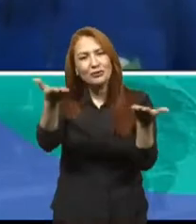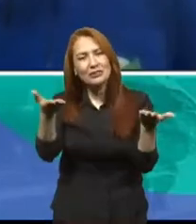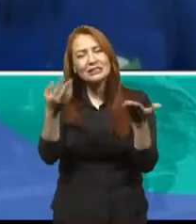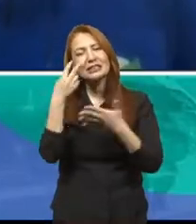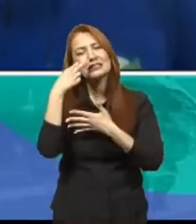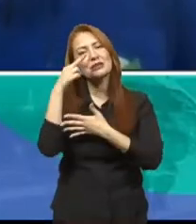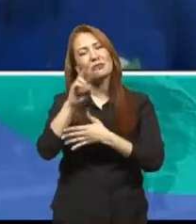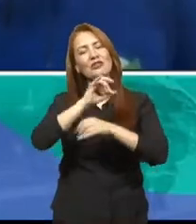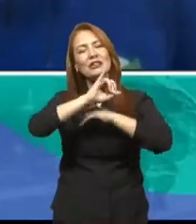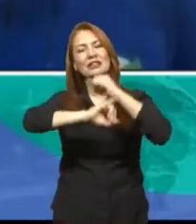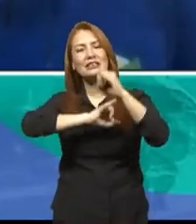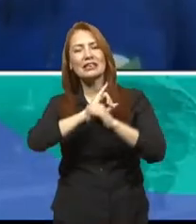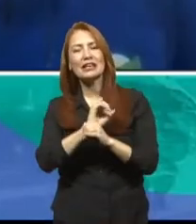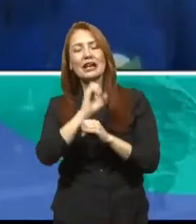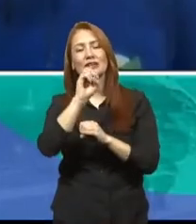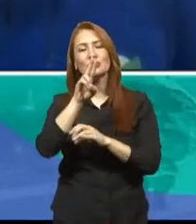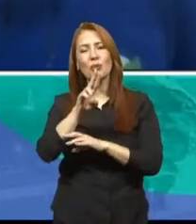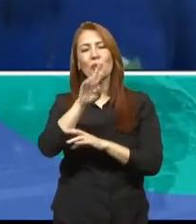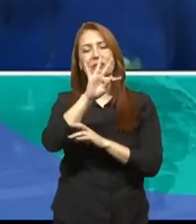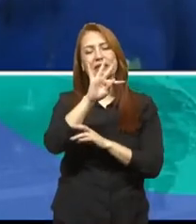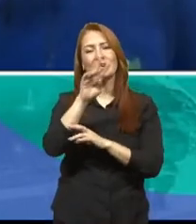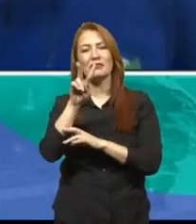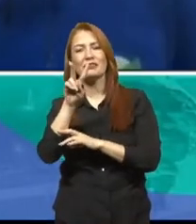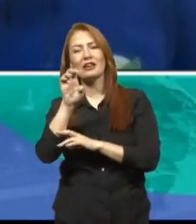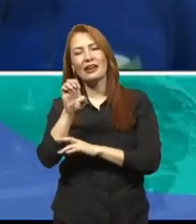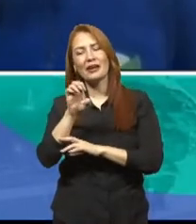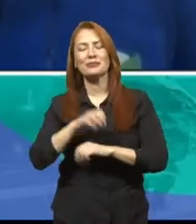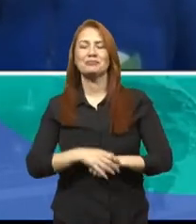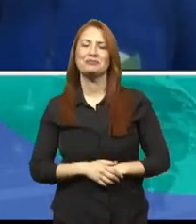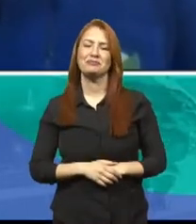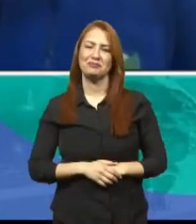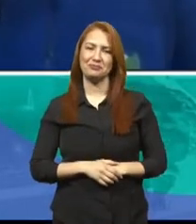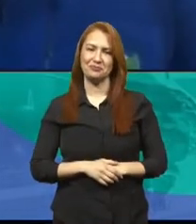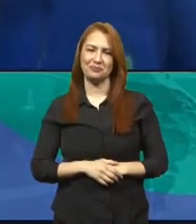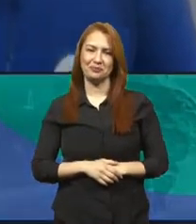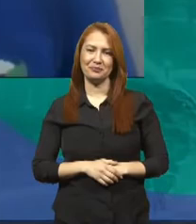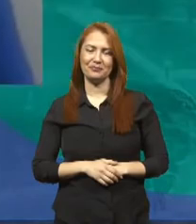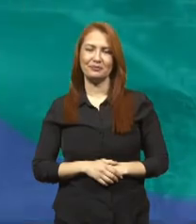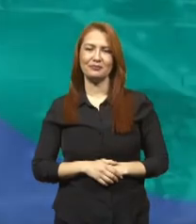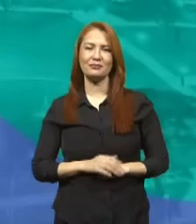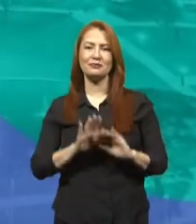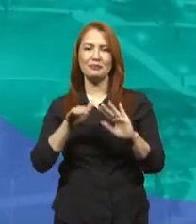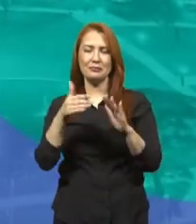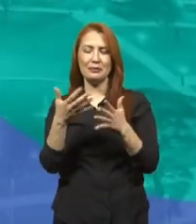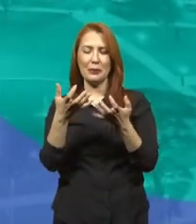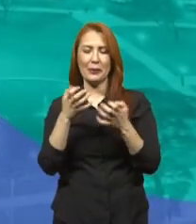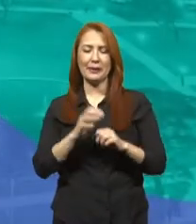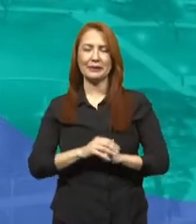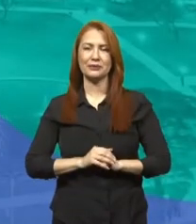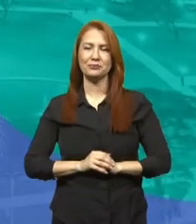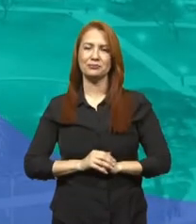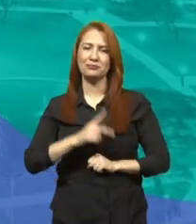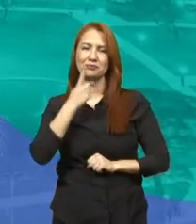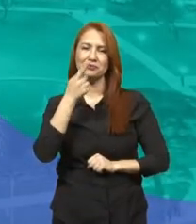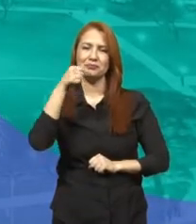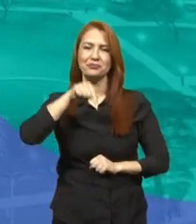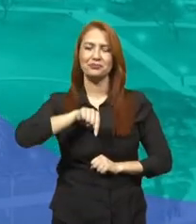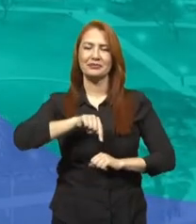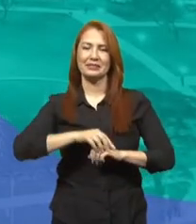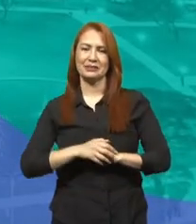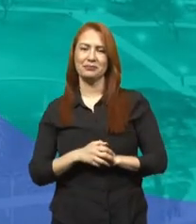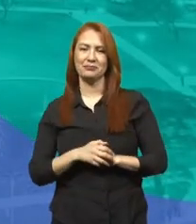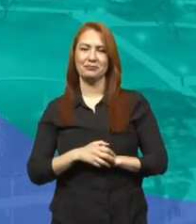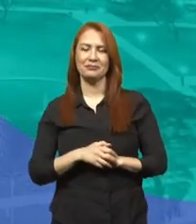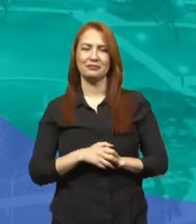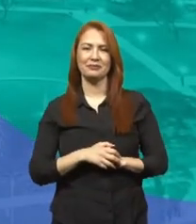pela internet, né? Osmar, está contigo. Então, eu quero registrar aqui que os resíduos